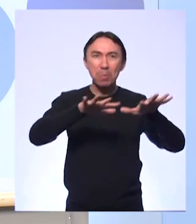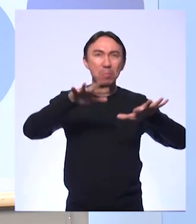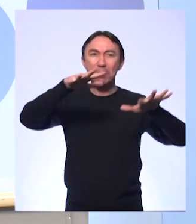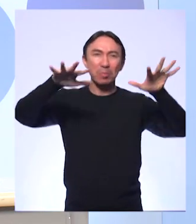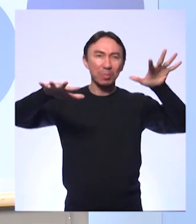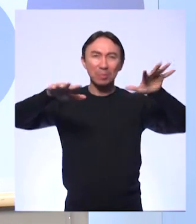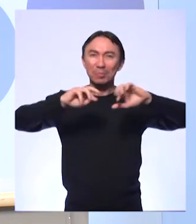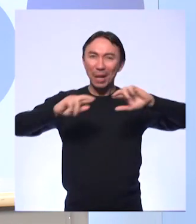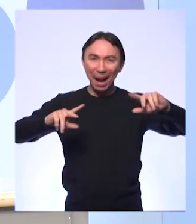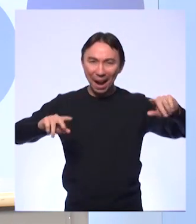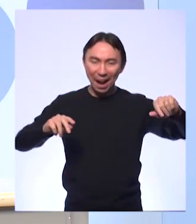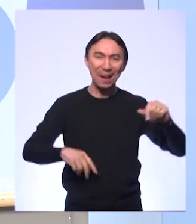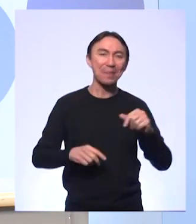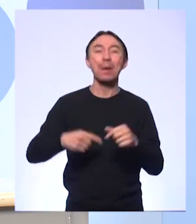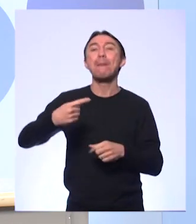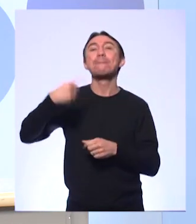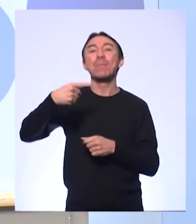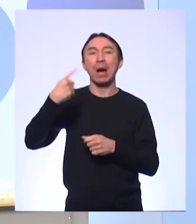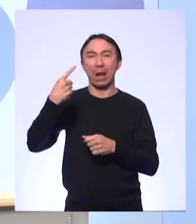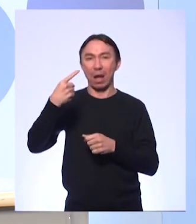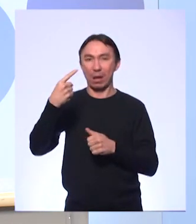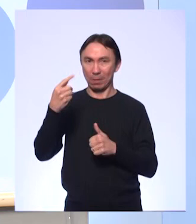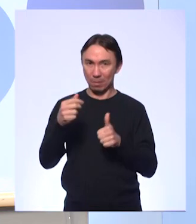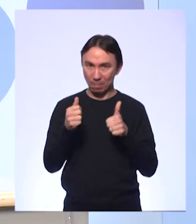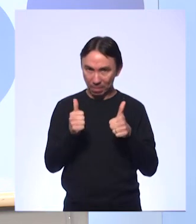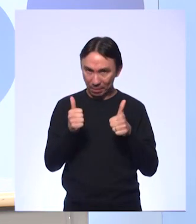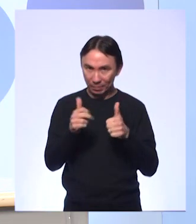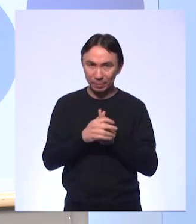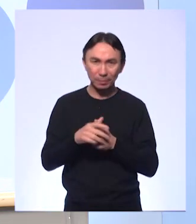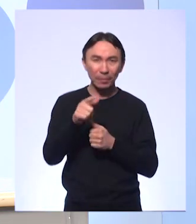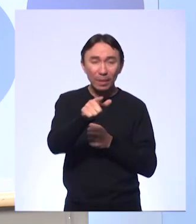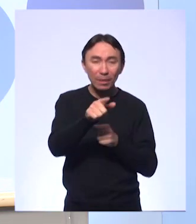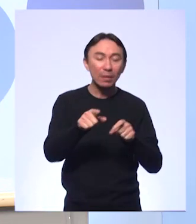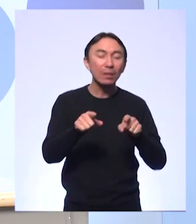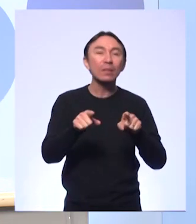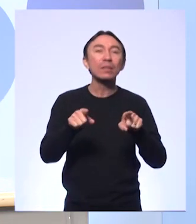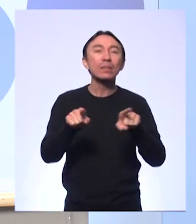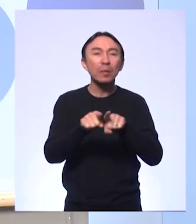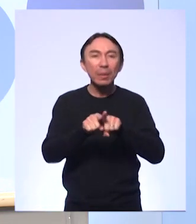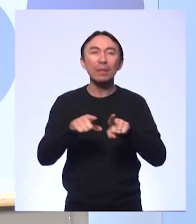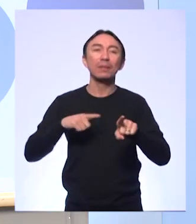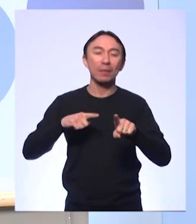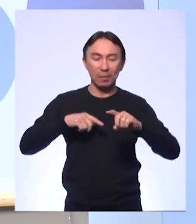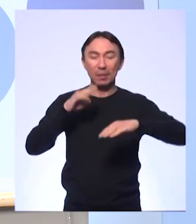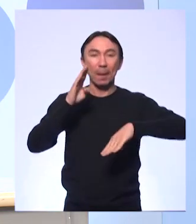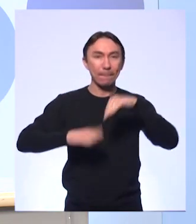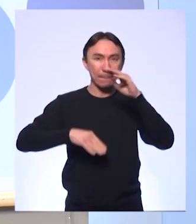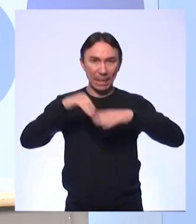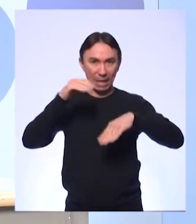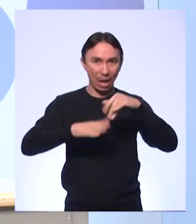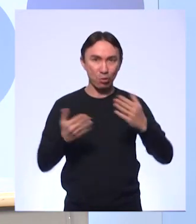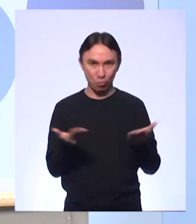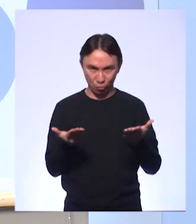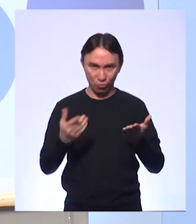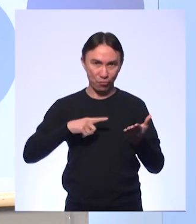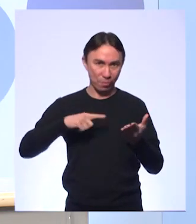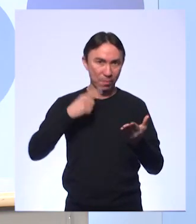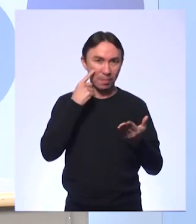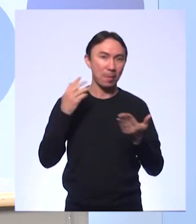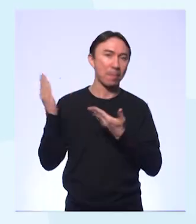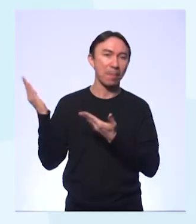os professores que estão prestigiando a nossa aula aqui no Centro de Mídias, vai aparecer a habilidade que trabalharemos.